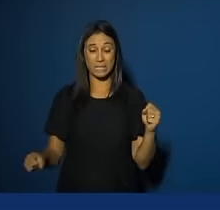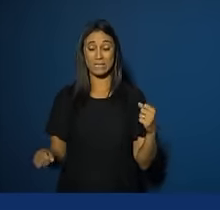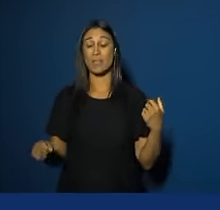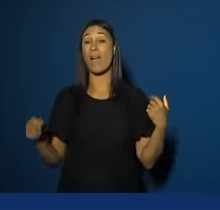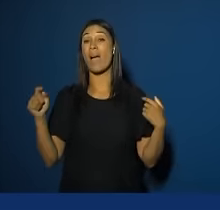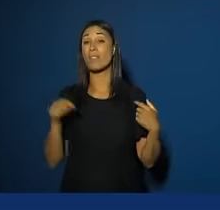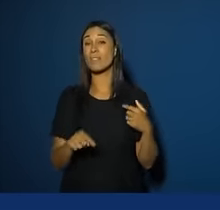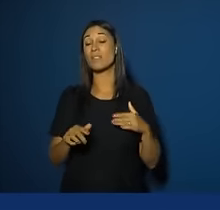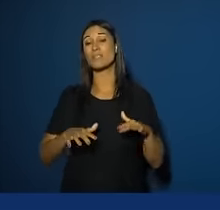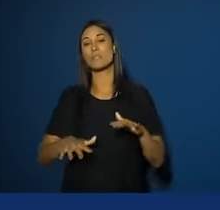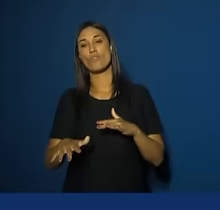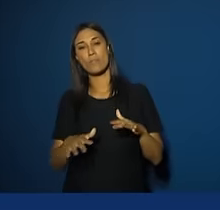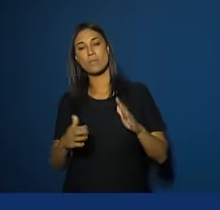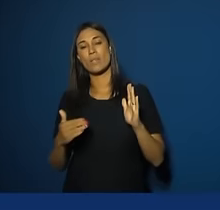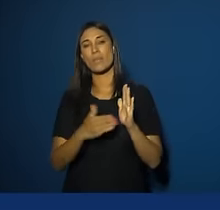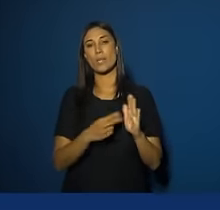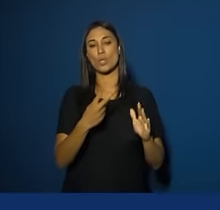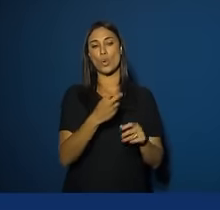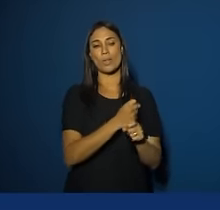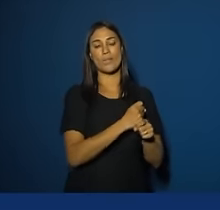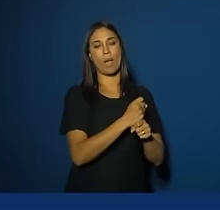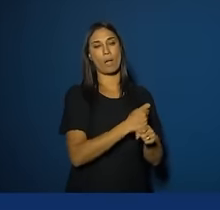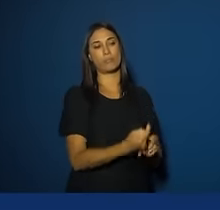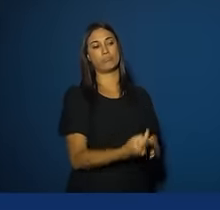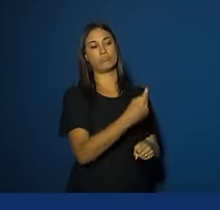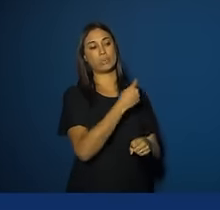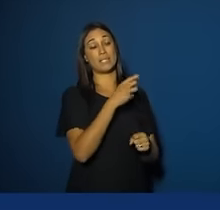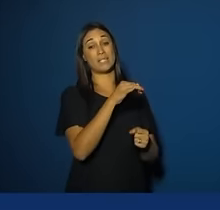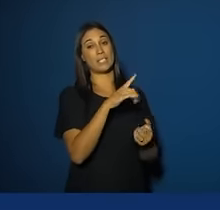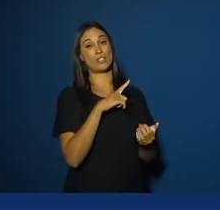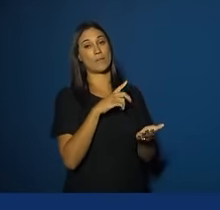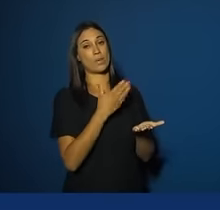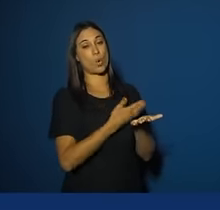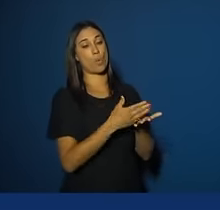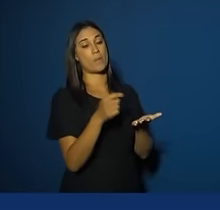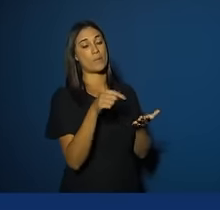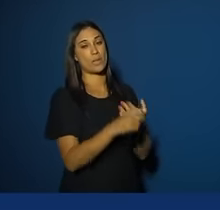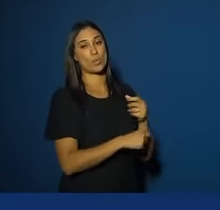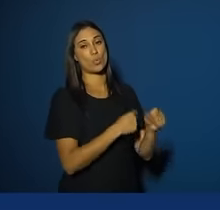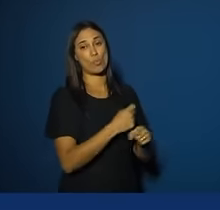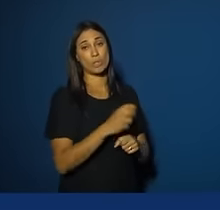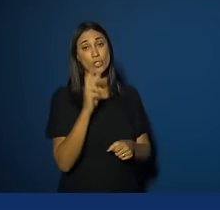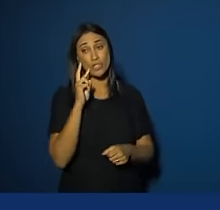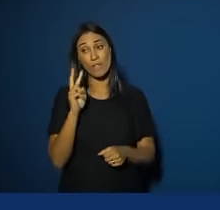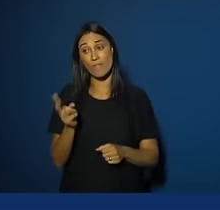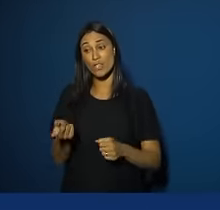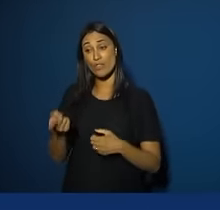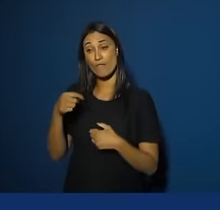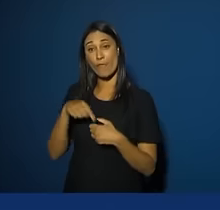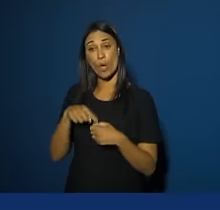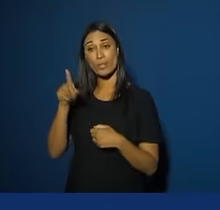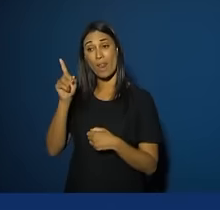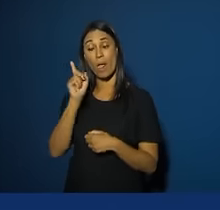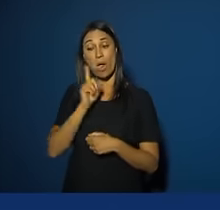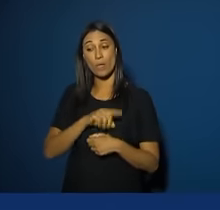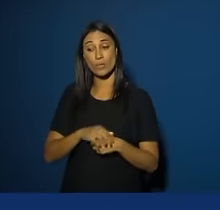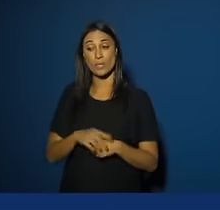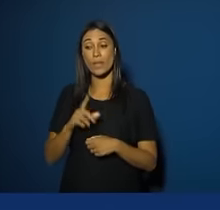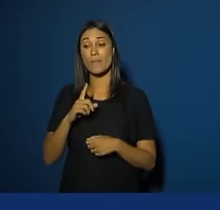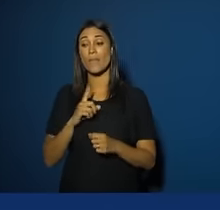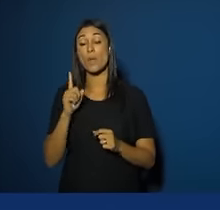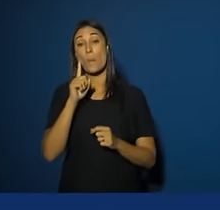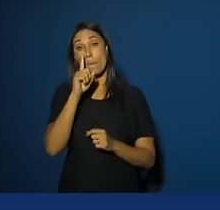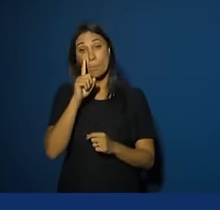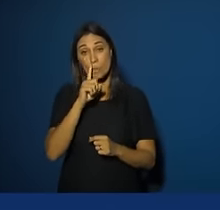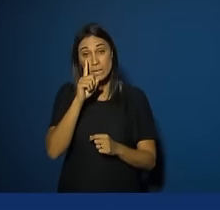esse movimento, que até há 2 anos atrás, se a gente estivesse aqui no início do ano, a gente ia ver essa discussão de volta nos Estados Unidos. Existe um